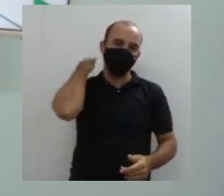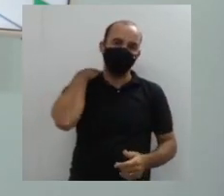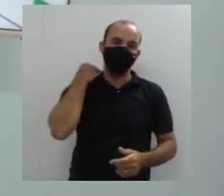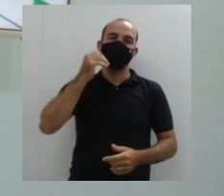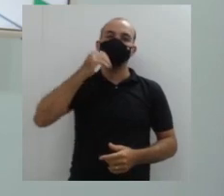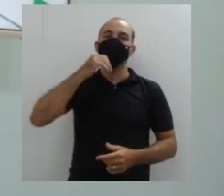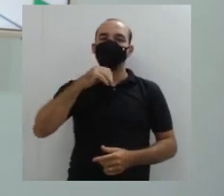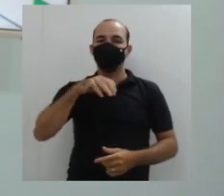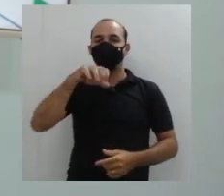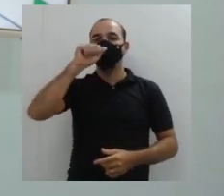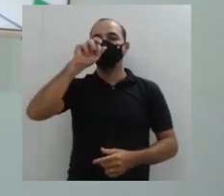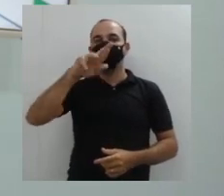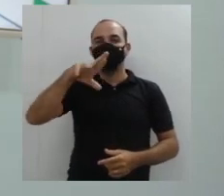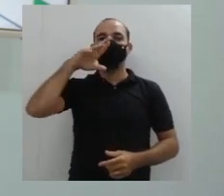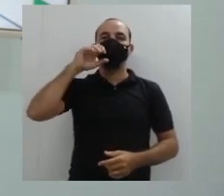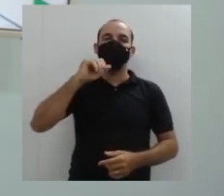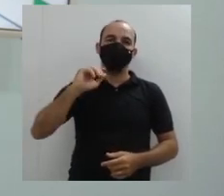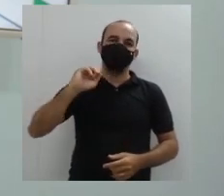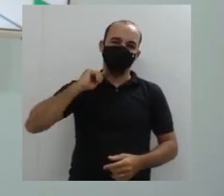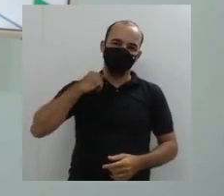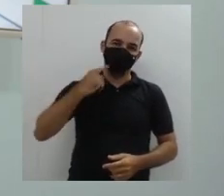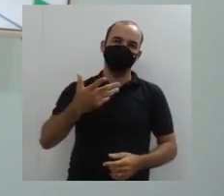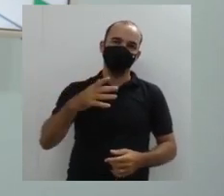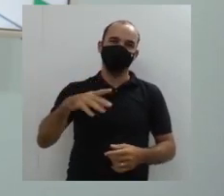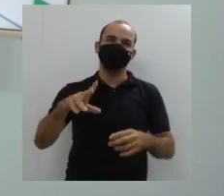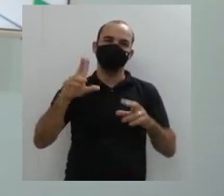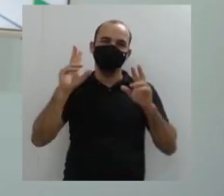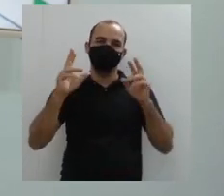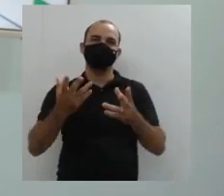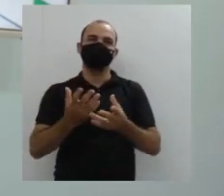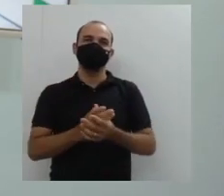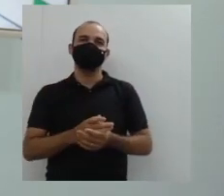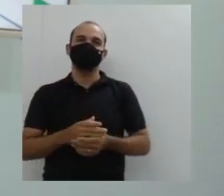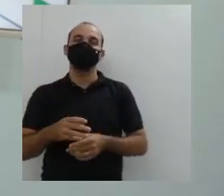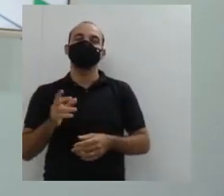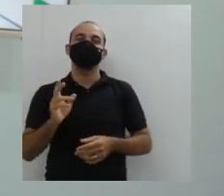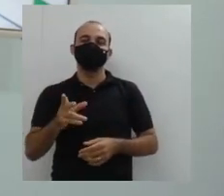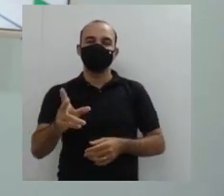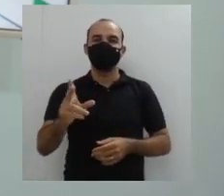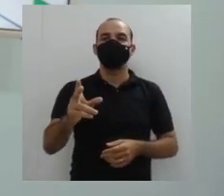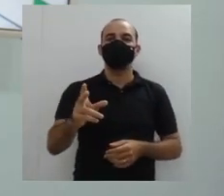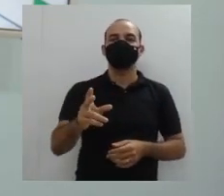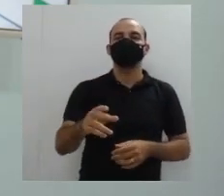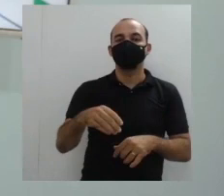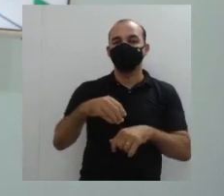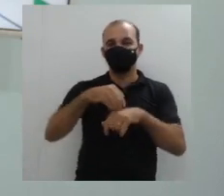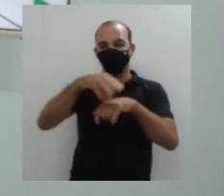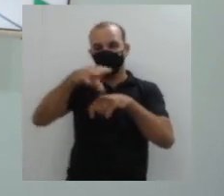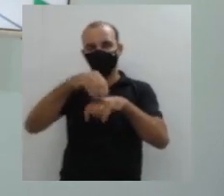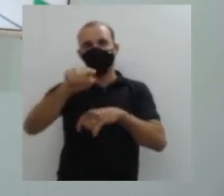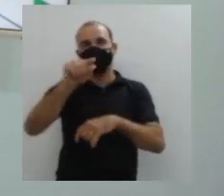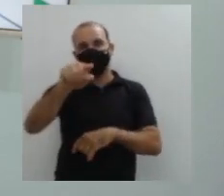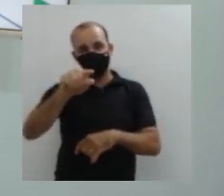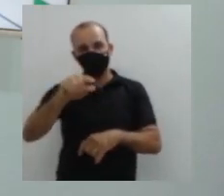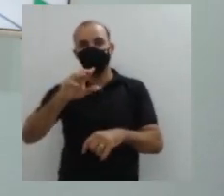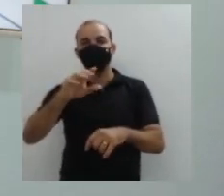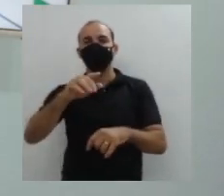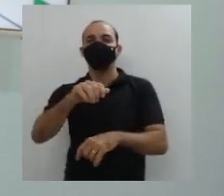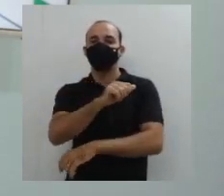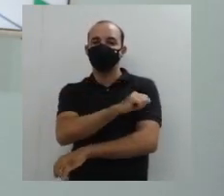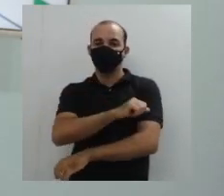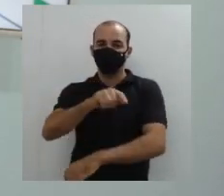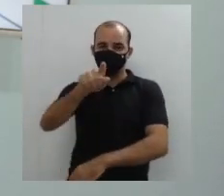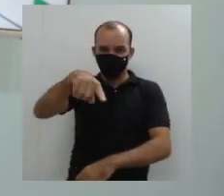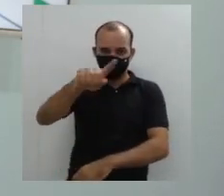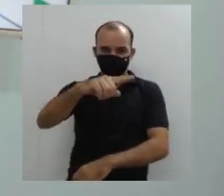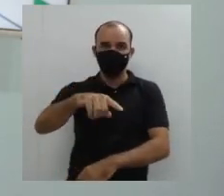a intencionalidade. Lembrando sempre, estudantes, que vocês podem fazer em sua sala de aula